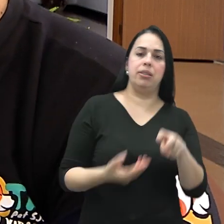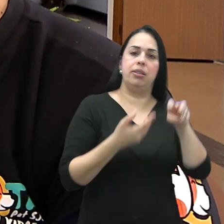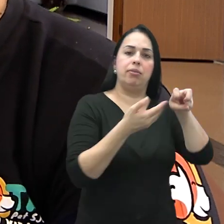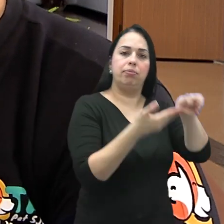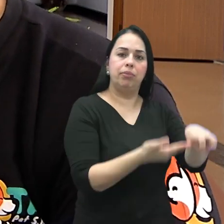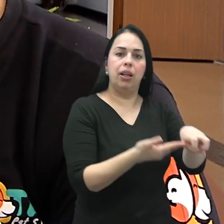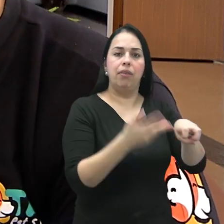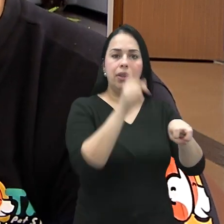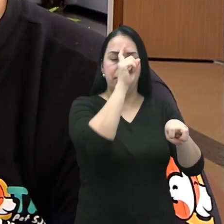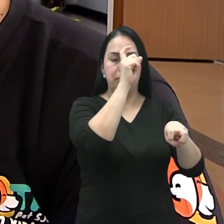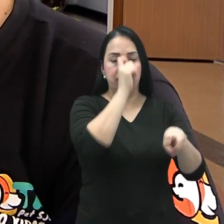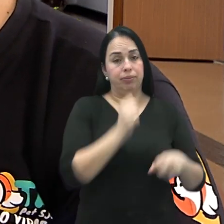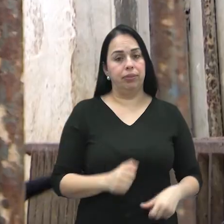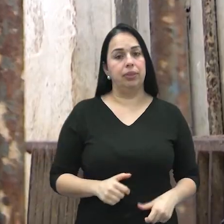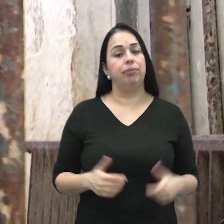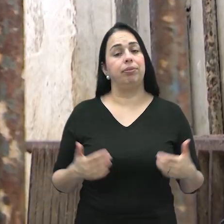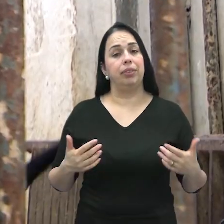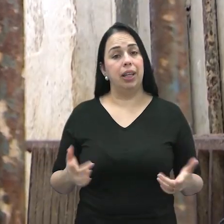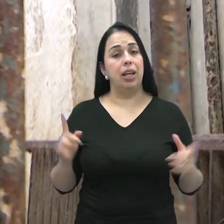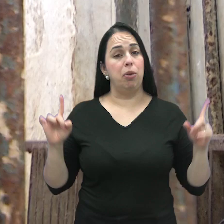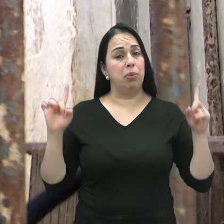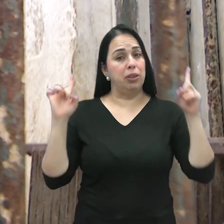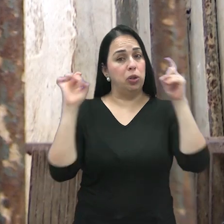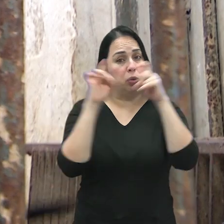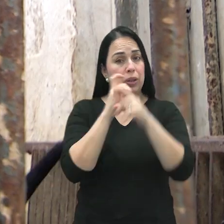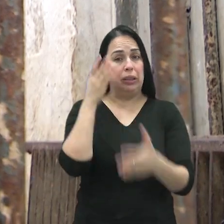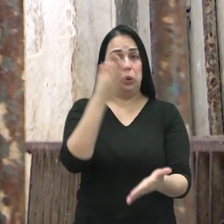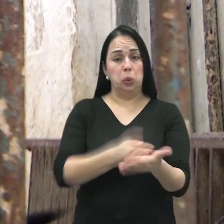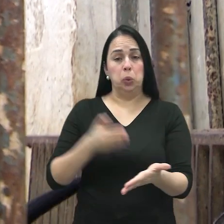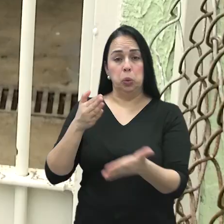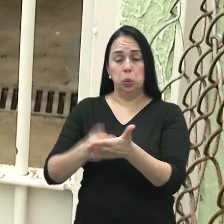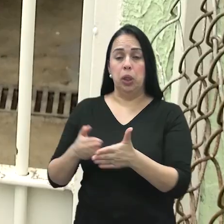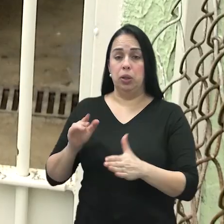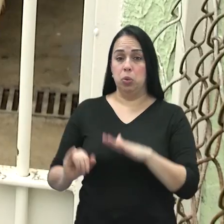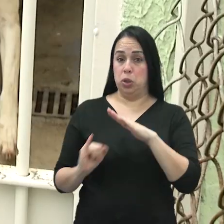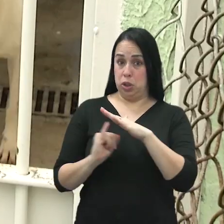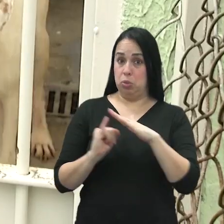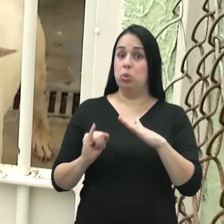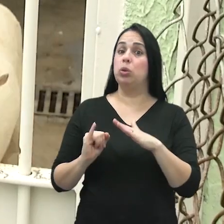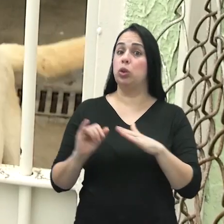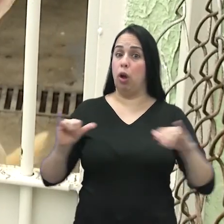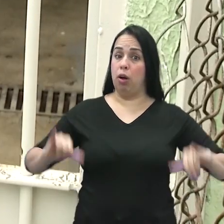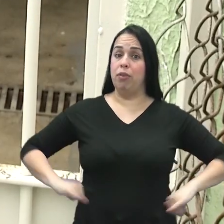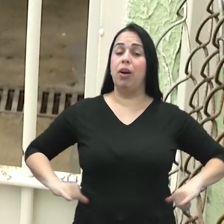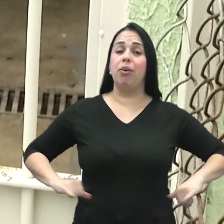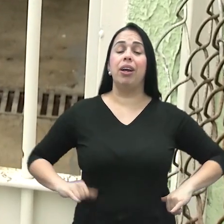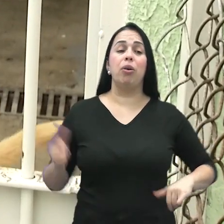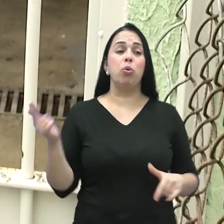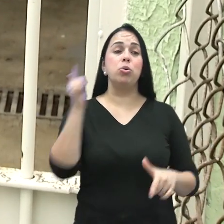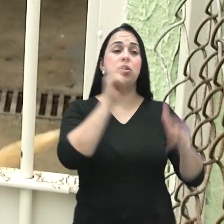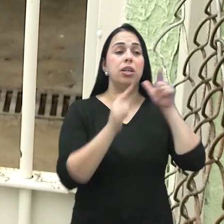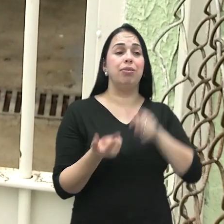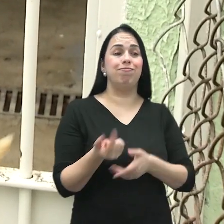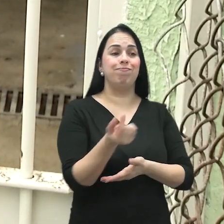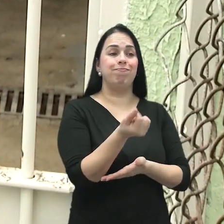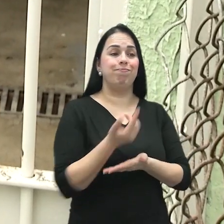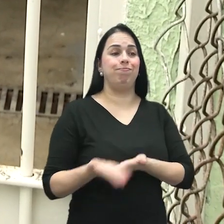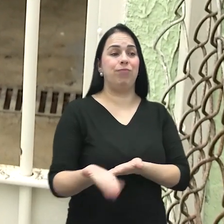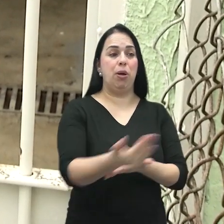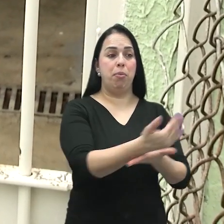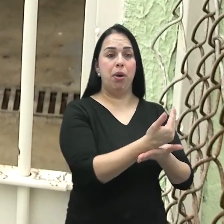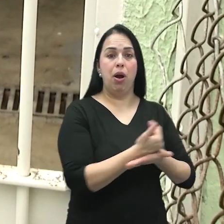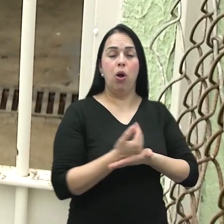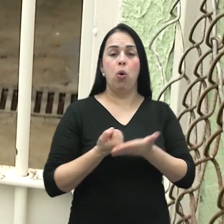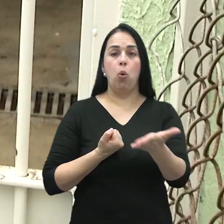cirurgia, remédio. E uma das maiores dificuldades dos institutos de proteção animal é arrecadar verba